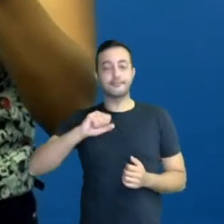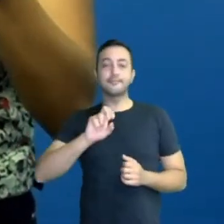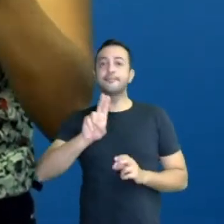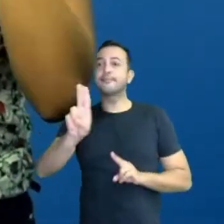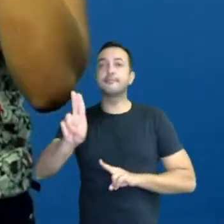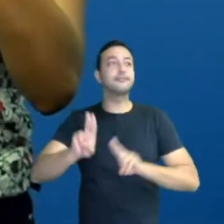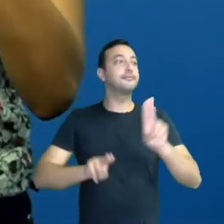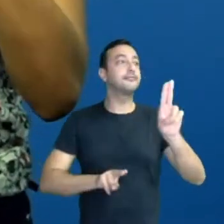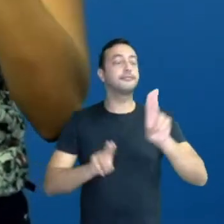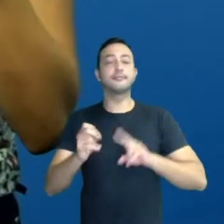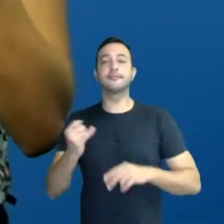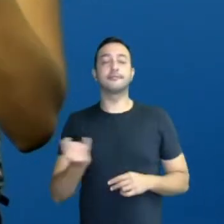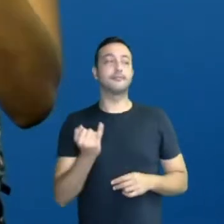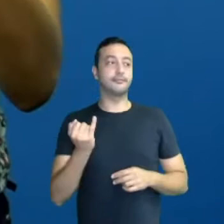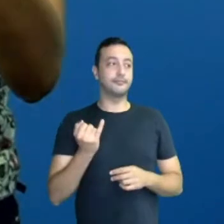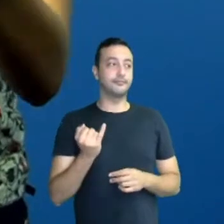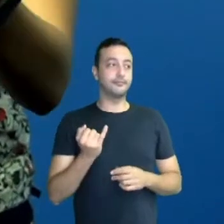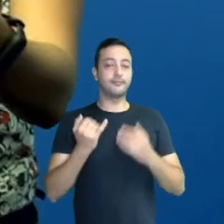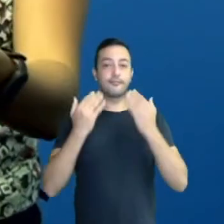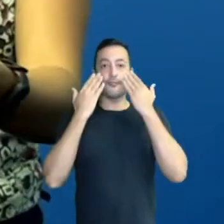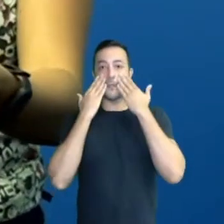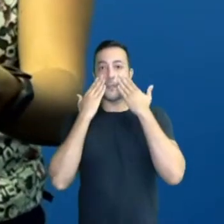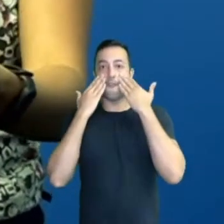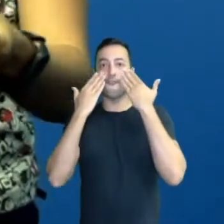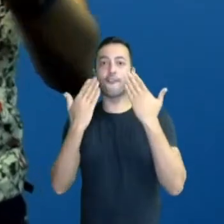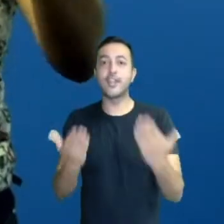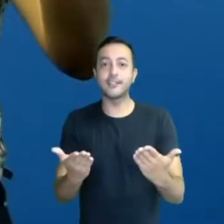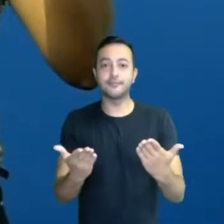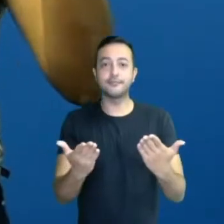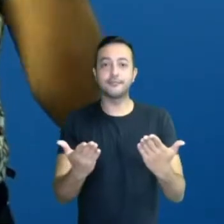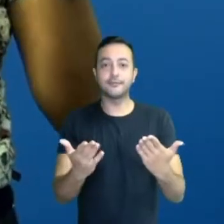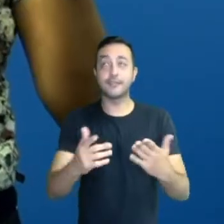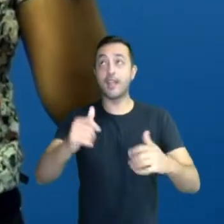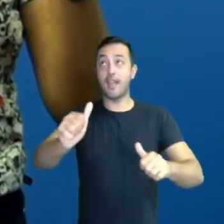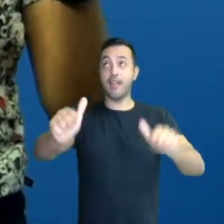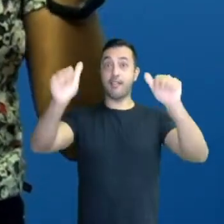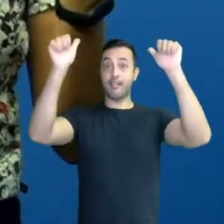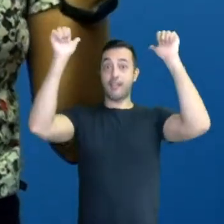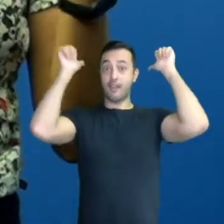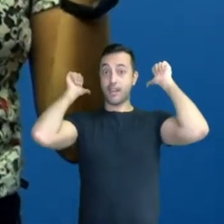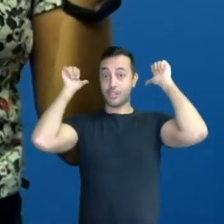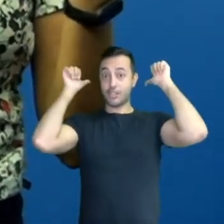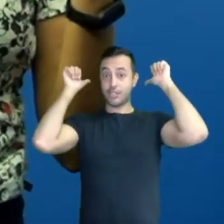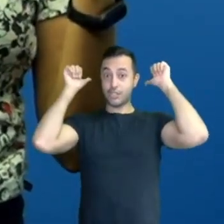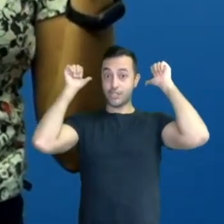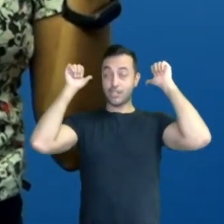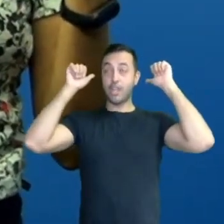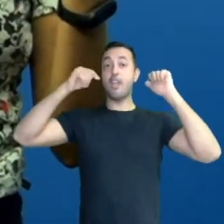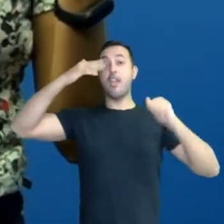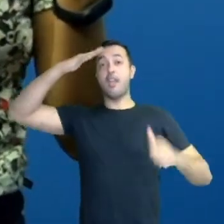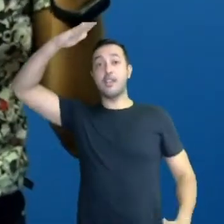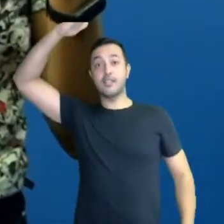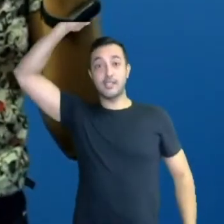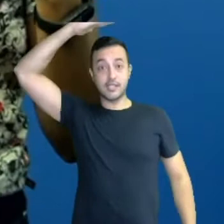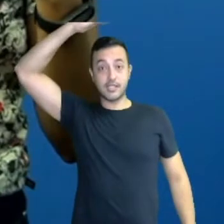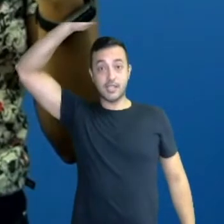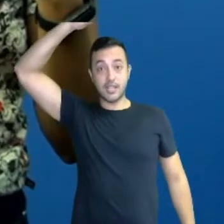nomes importantes, como frente, atrás, em